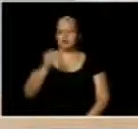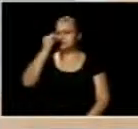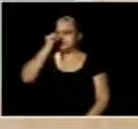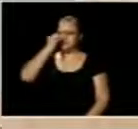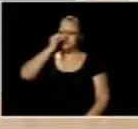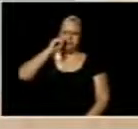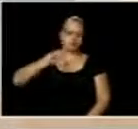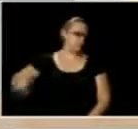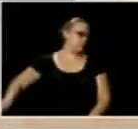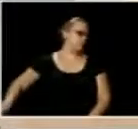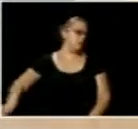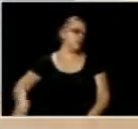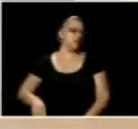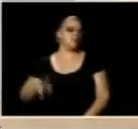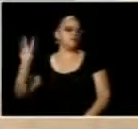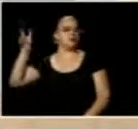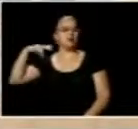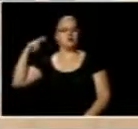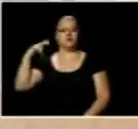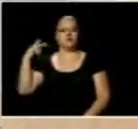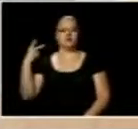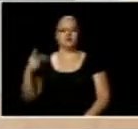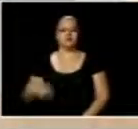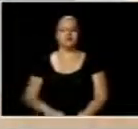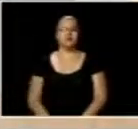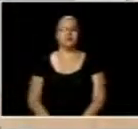por nós vereadores muito grande.